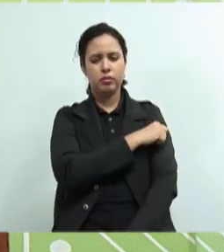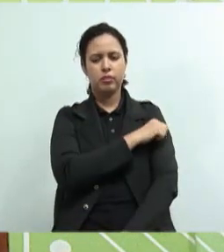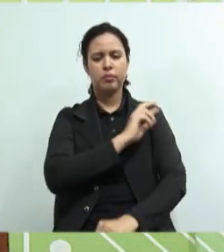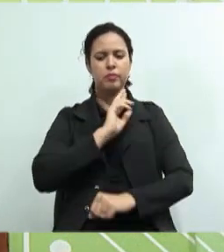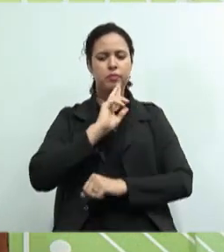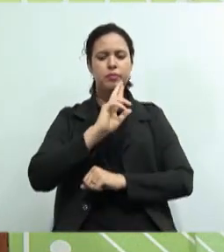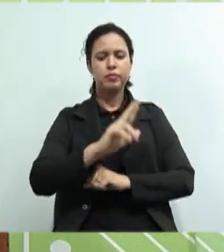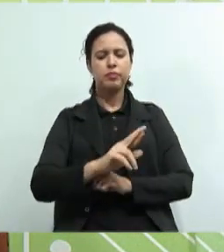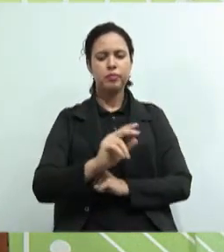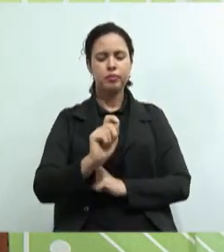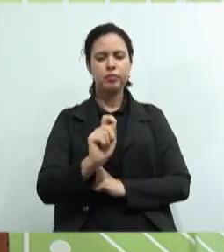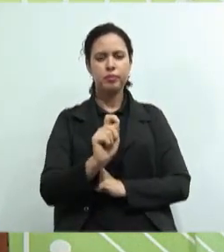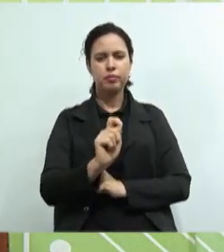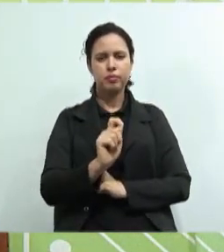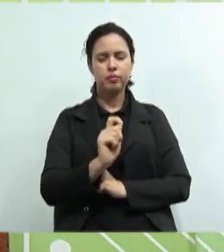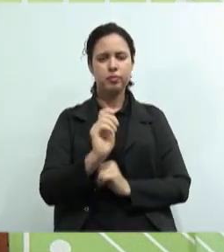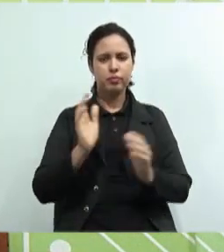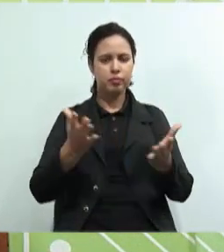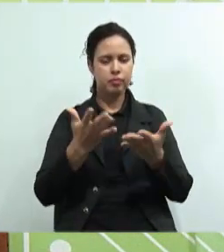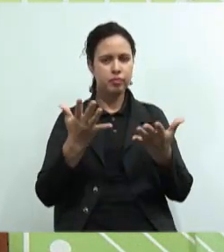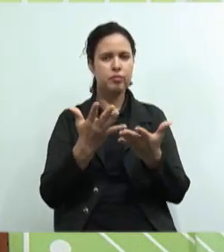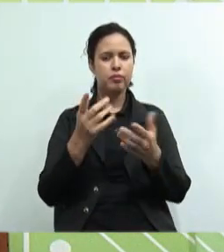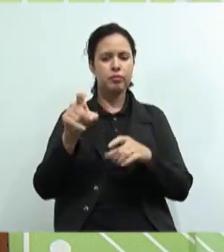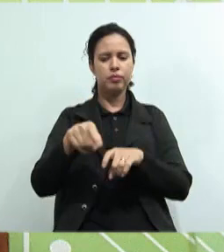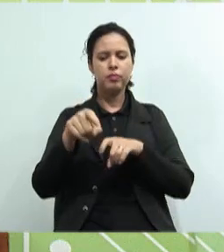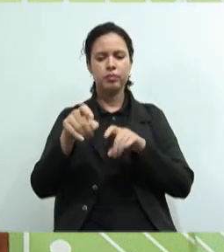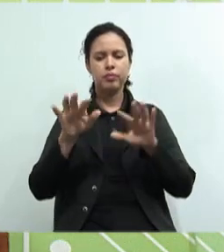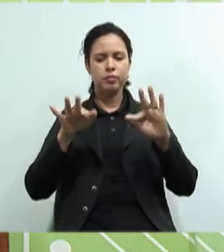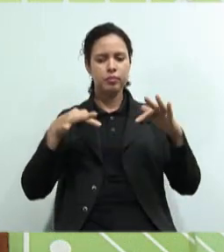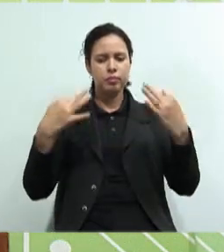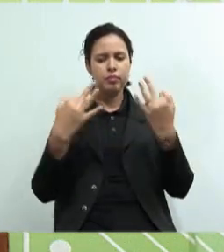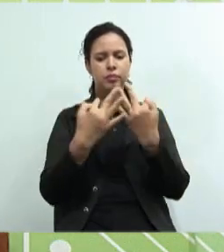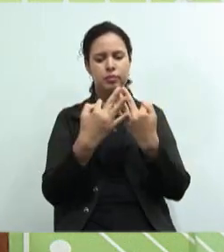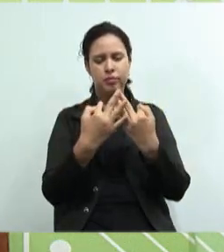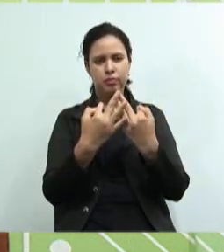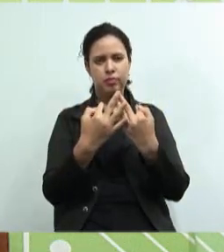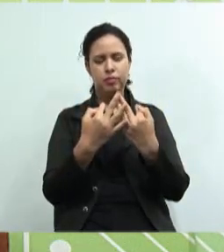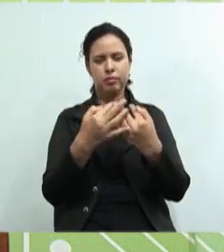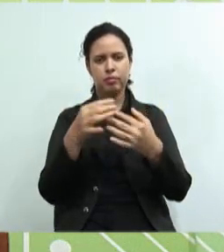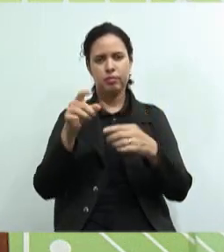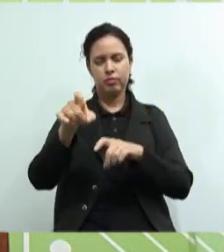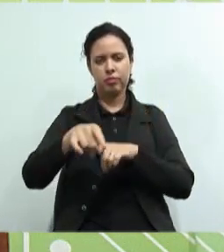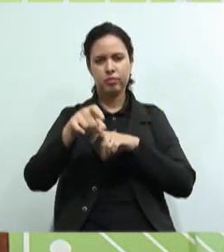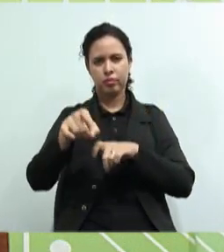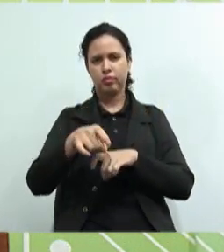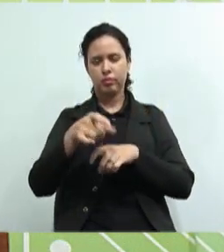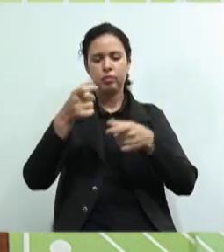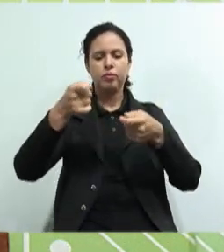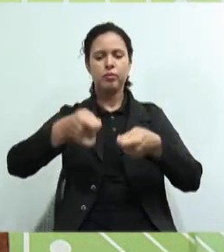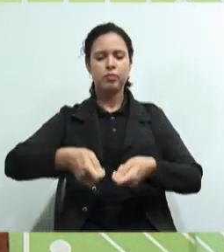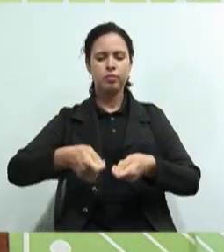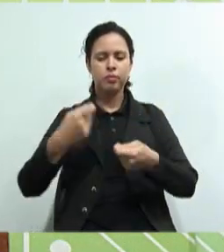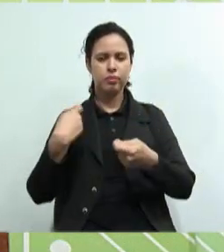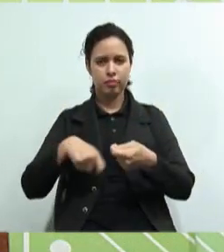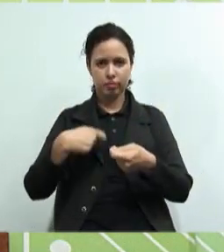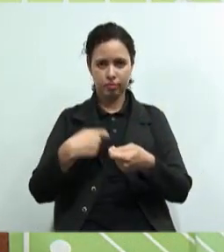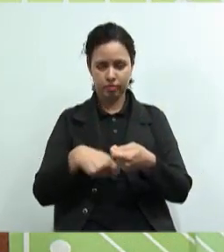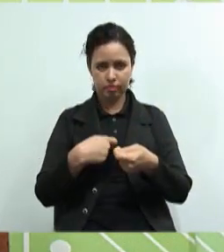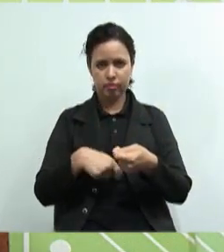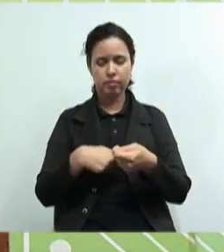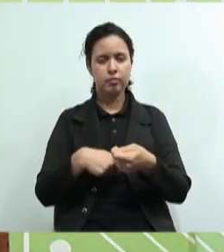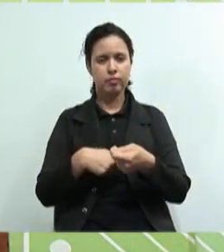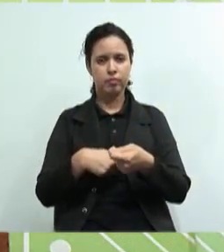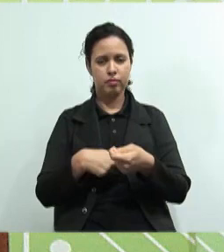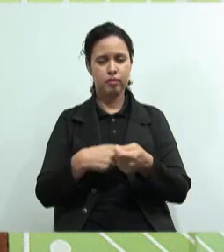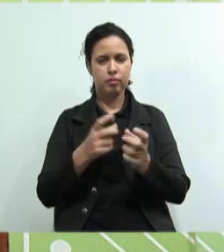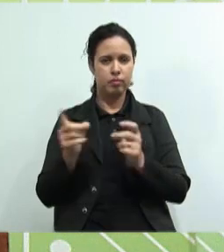resposta, né? Essa questão de incentivar a agricultura familiar, os agricultores que estão mais necessitados, às vezes, de ter o escoamento dessa